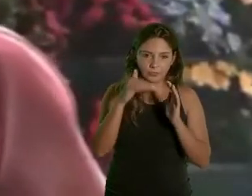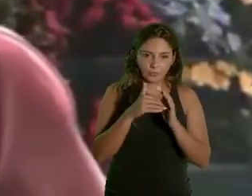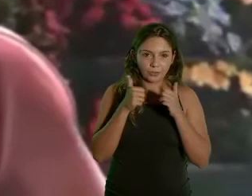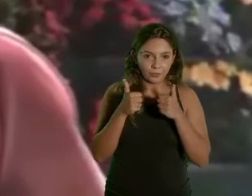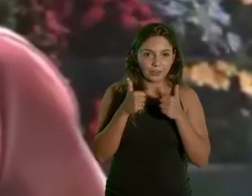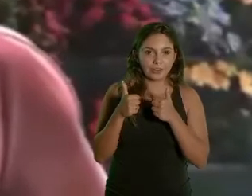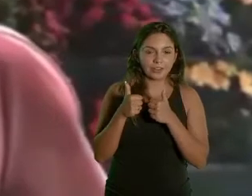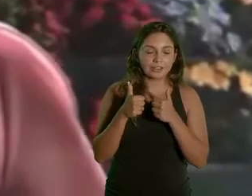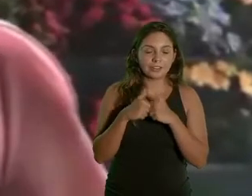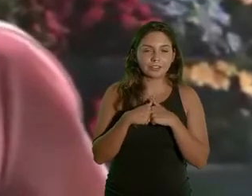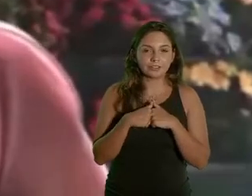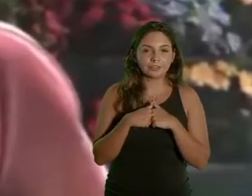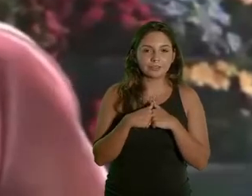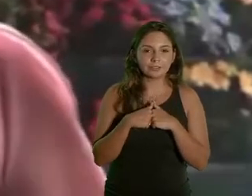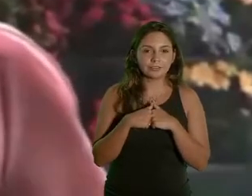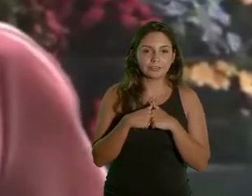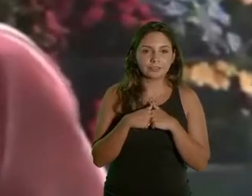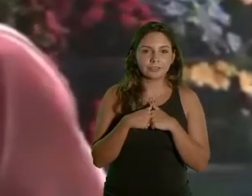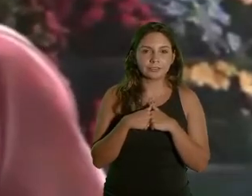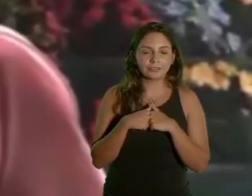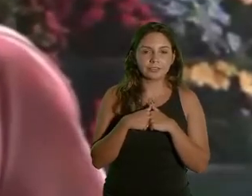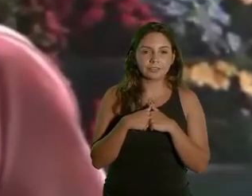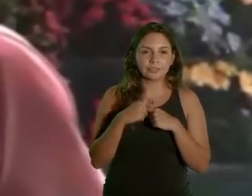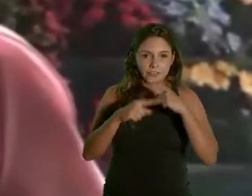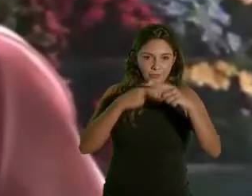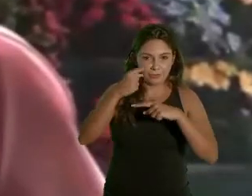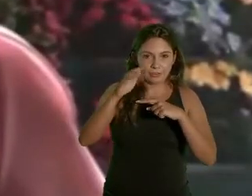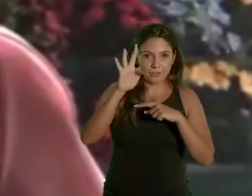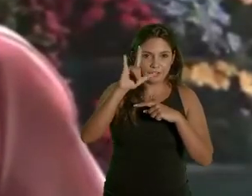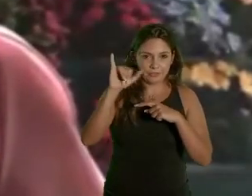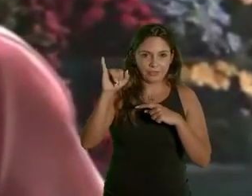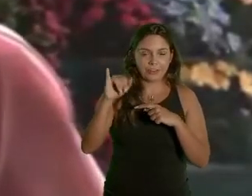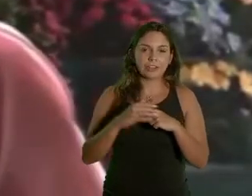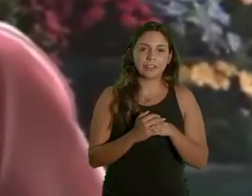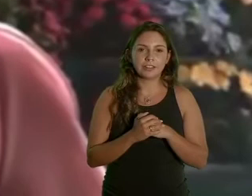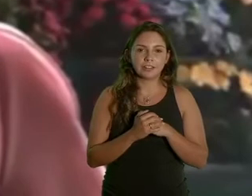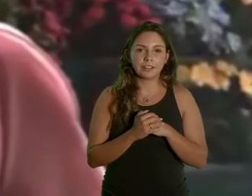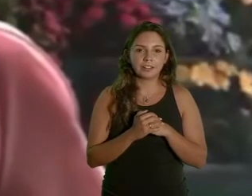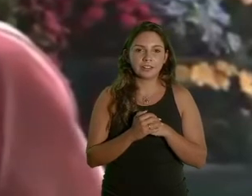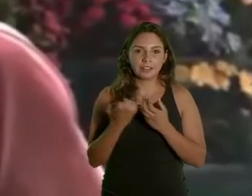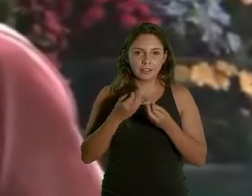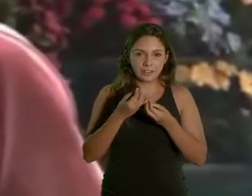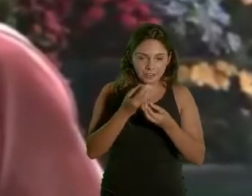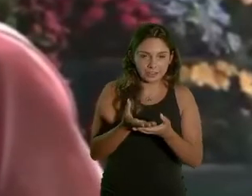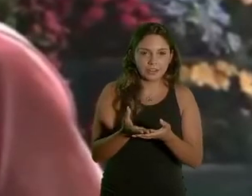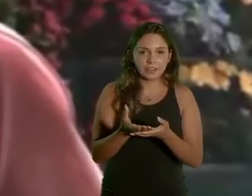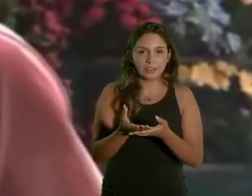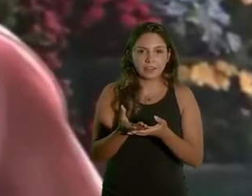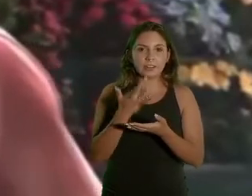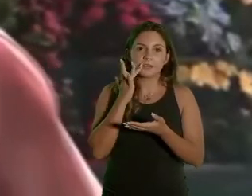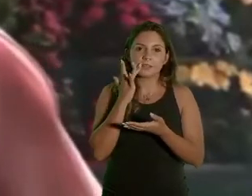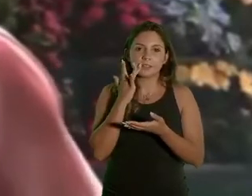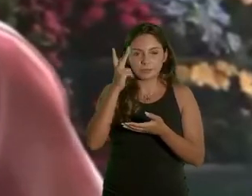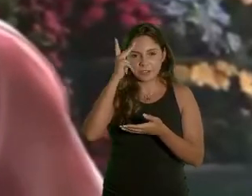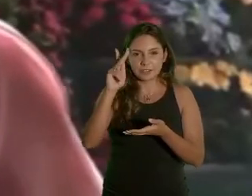certo, Rafael, no final, no próximo Fleiraxá, eu quero entregar esse tesouro